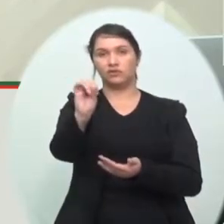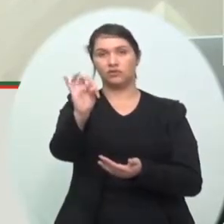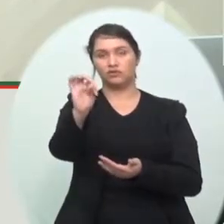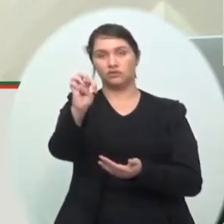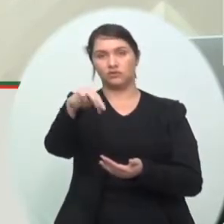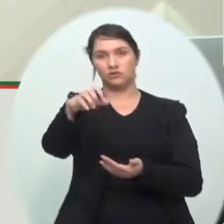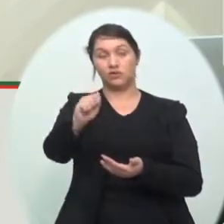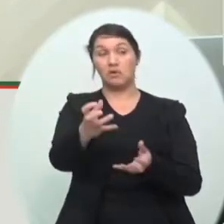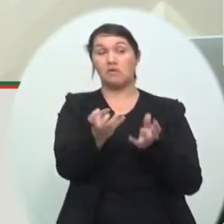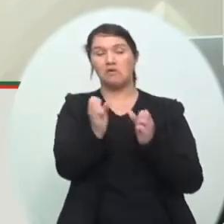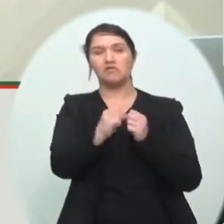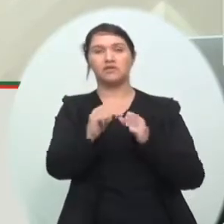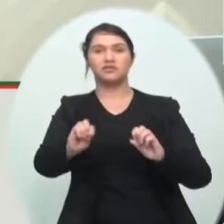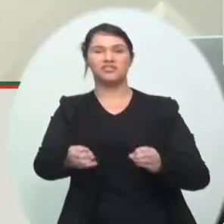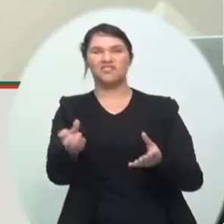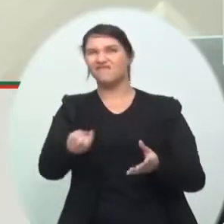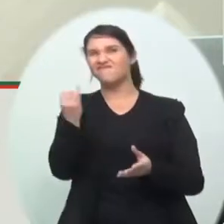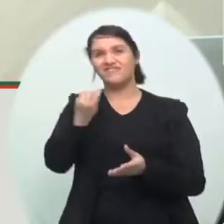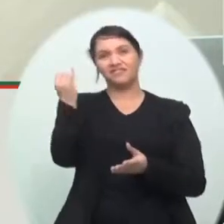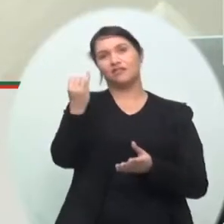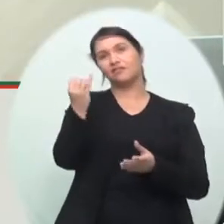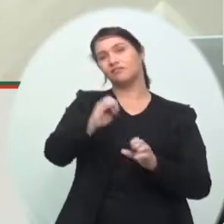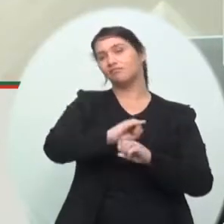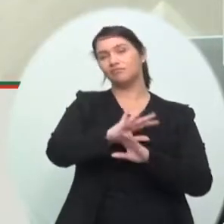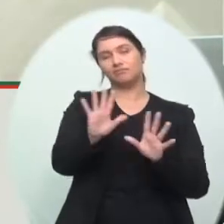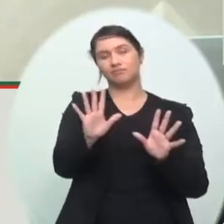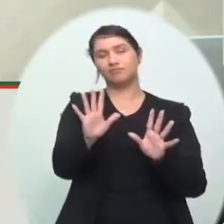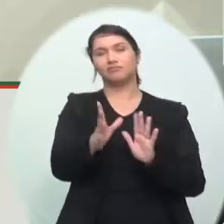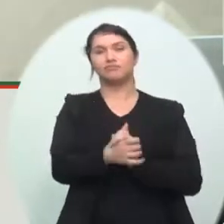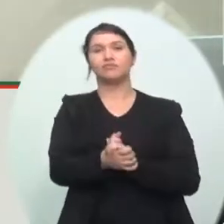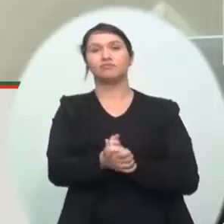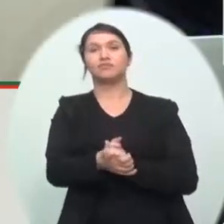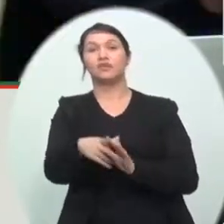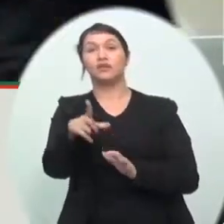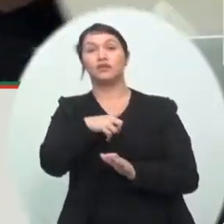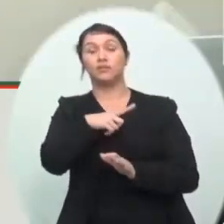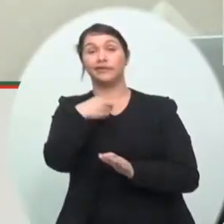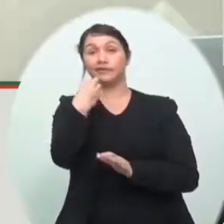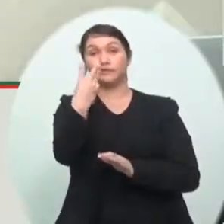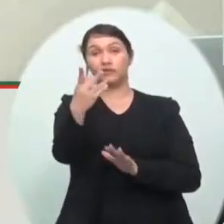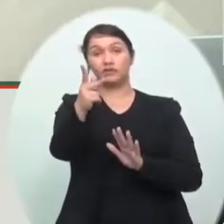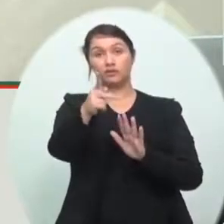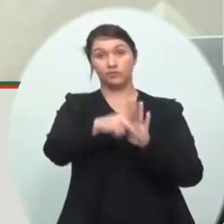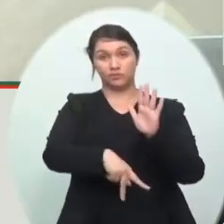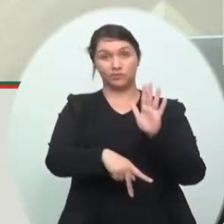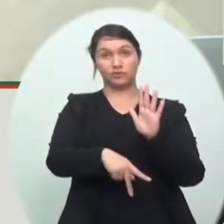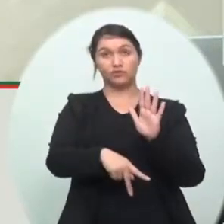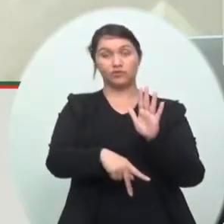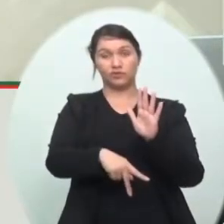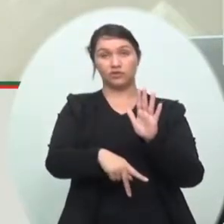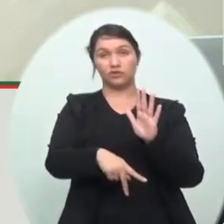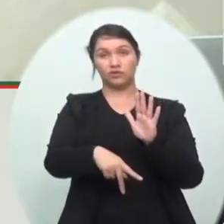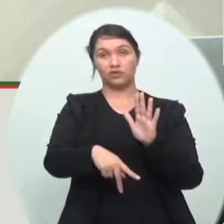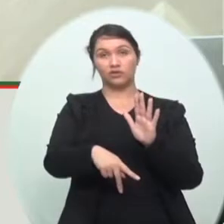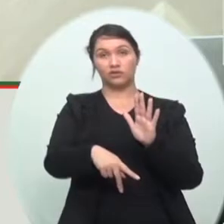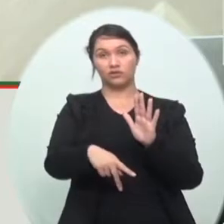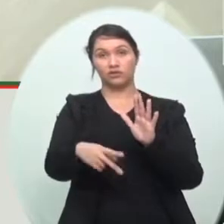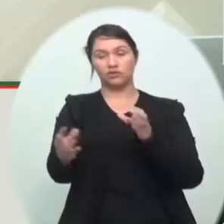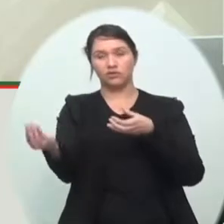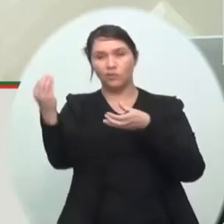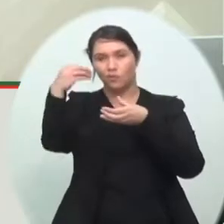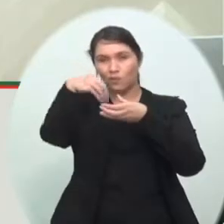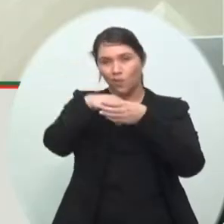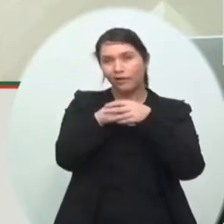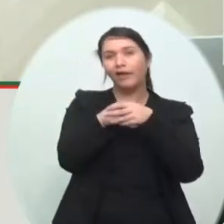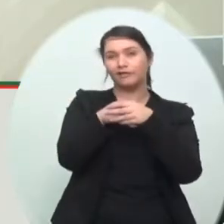importante. Dentro da nossa linha também de raciocínio, existem três projetos que estão sendo incubados. Um projeto